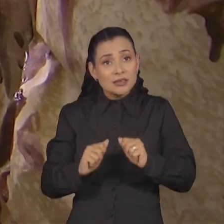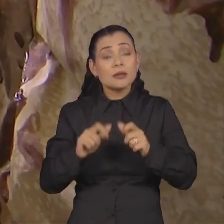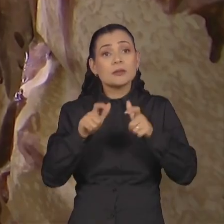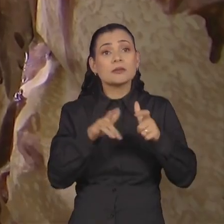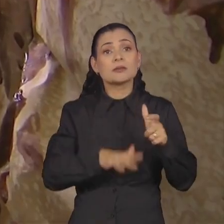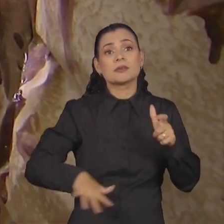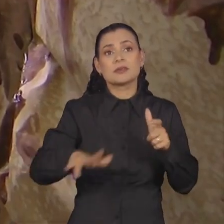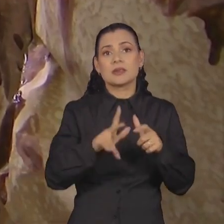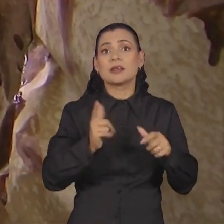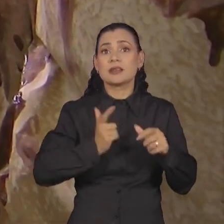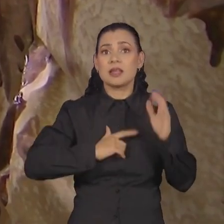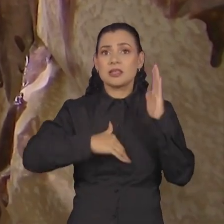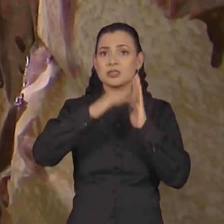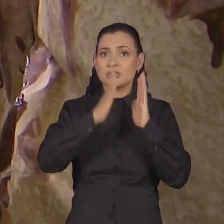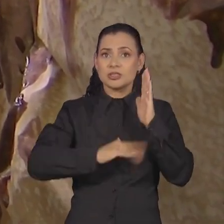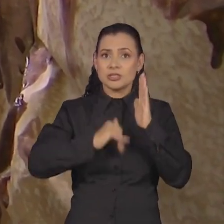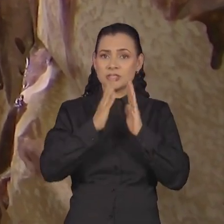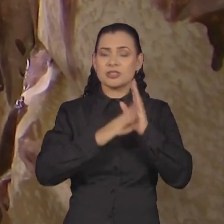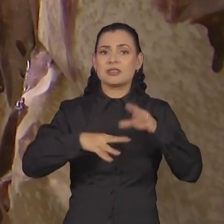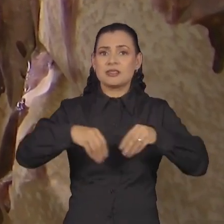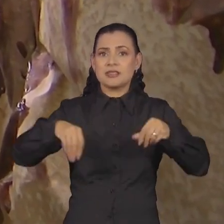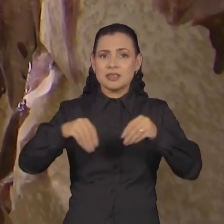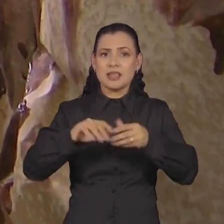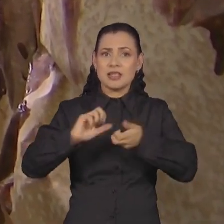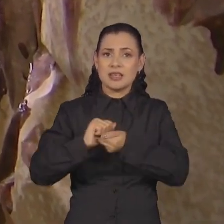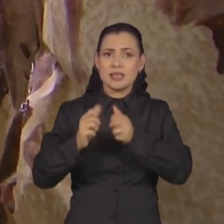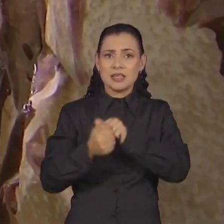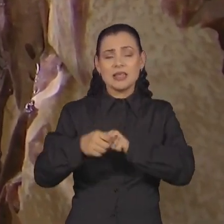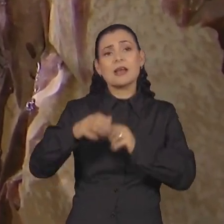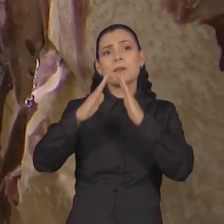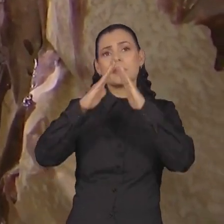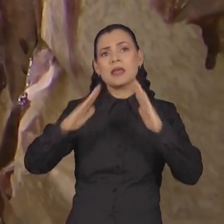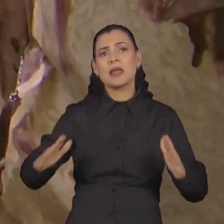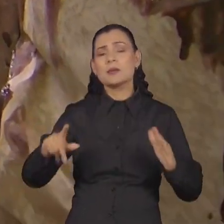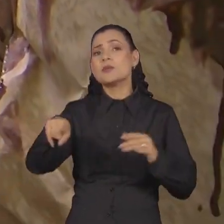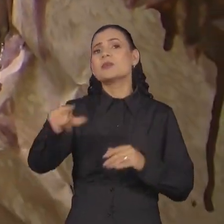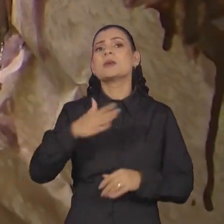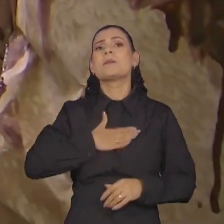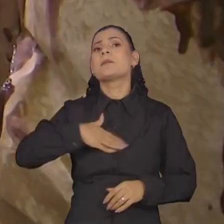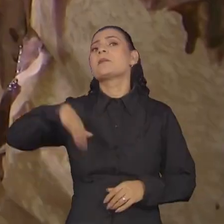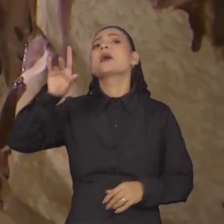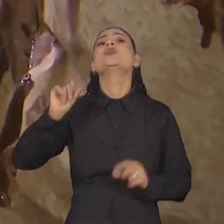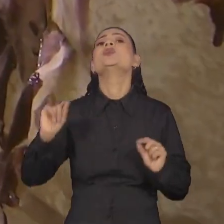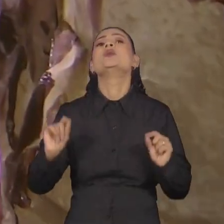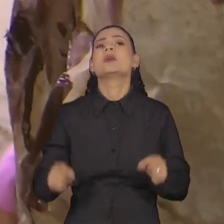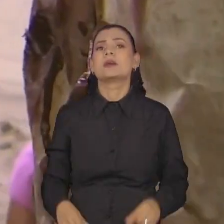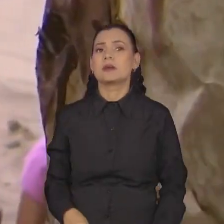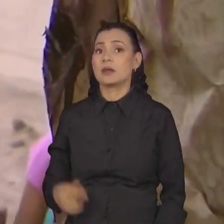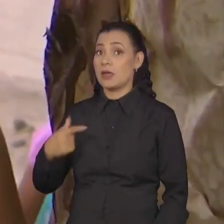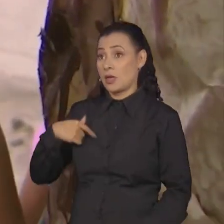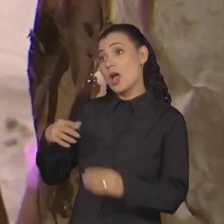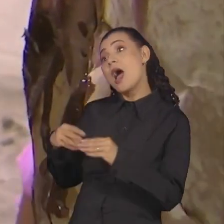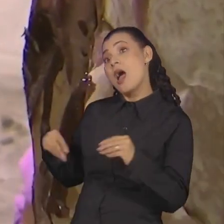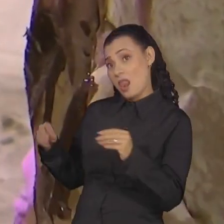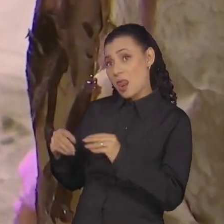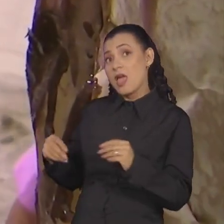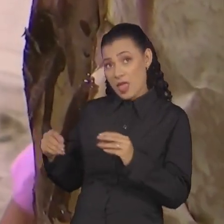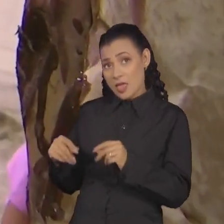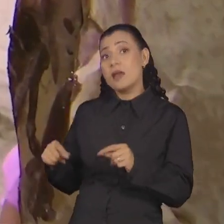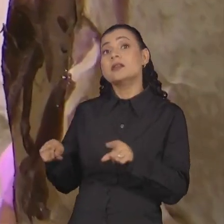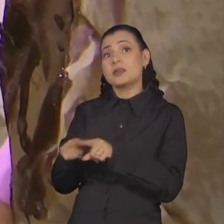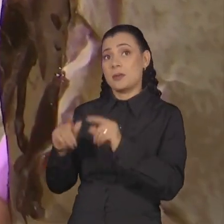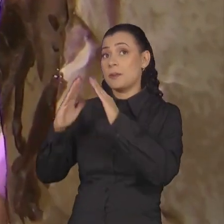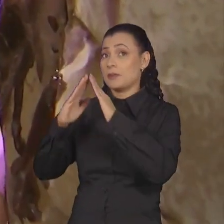todo aqui eu vi que tem tinta, tem areia, tem argila, tem pirâmide. Qual foi a parte que você mais gostou? Areia,